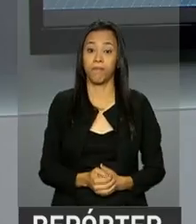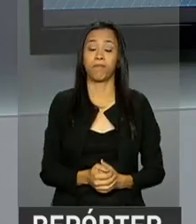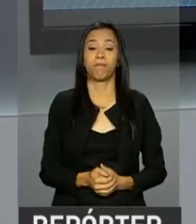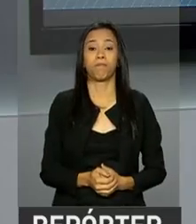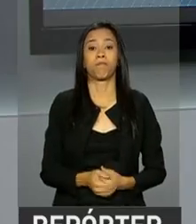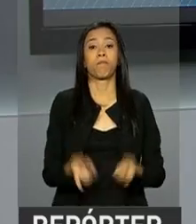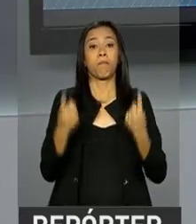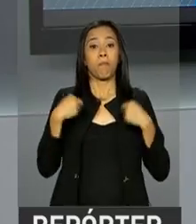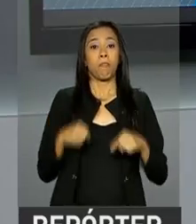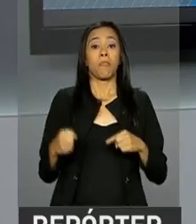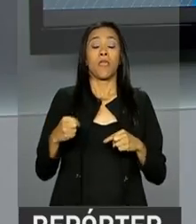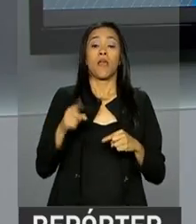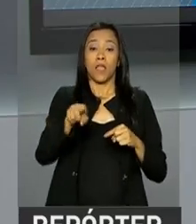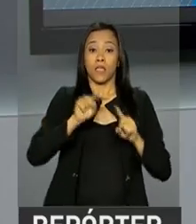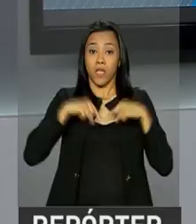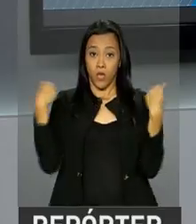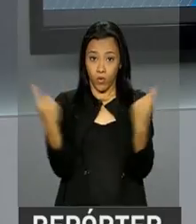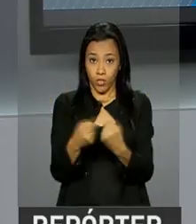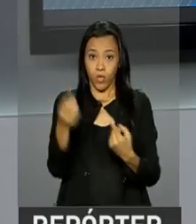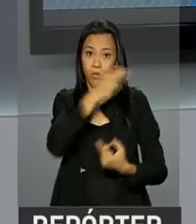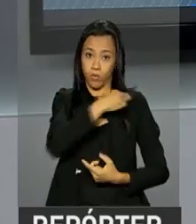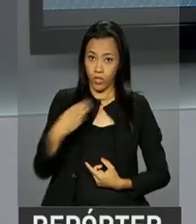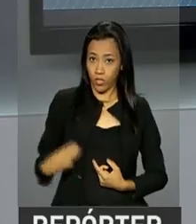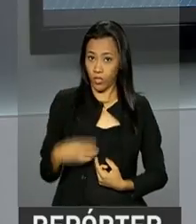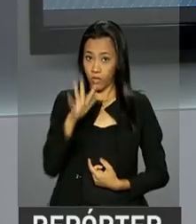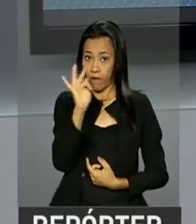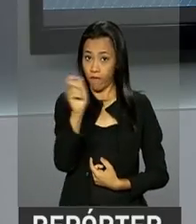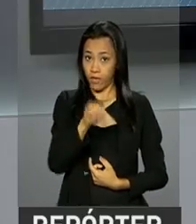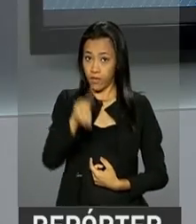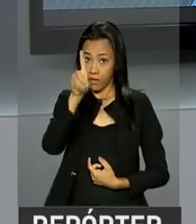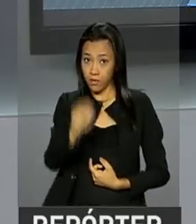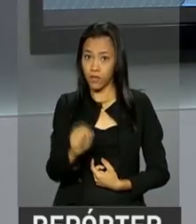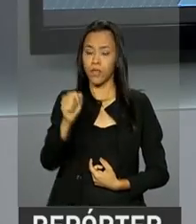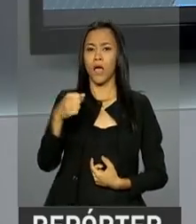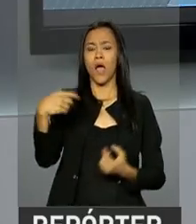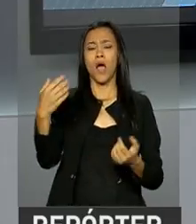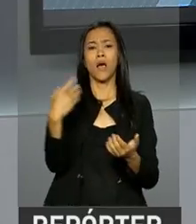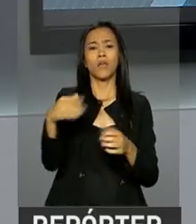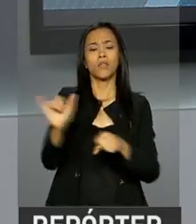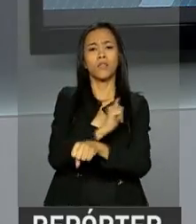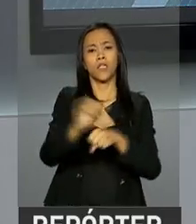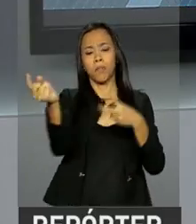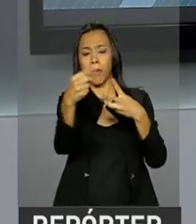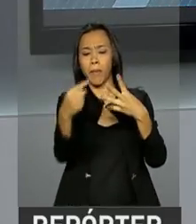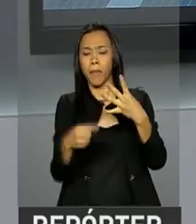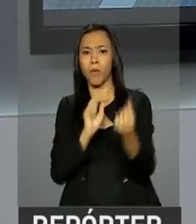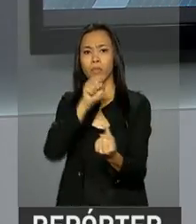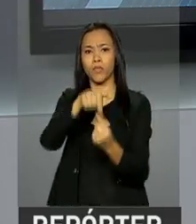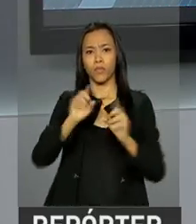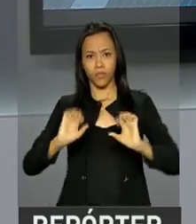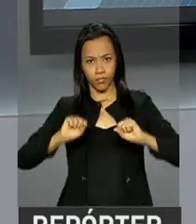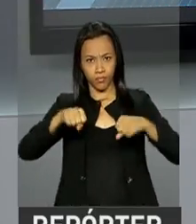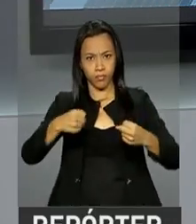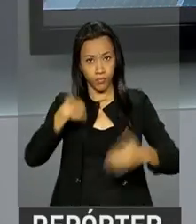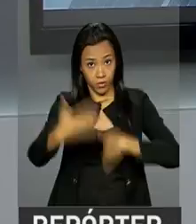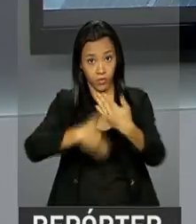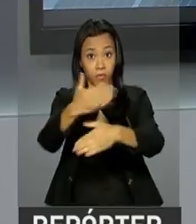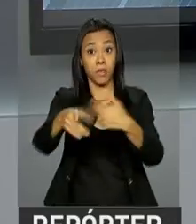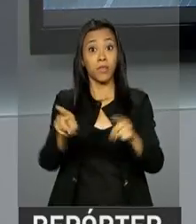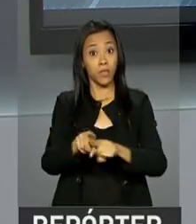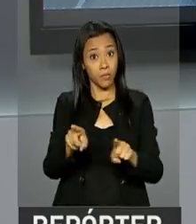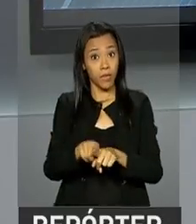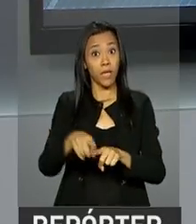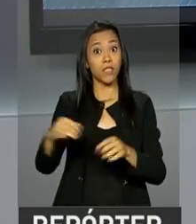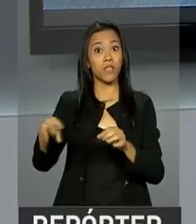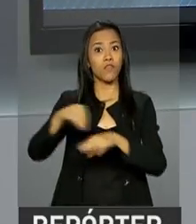a reunião o ministro da fazenda e henrique meirelles falou sobre as medidas adotadas para a retomada do crescimento é a melhoria nos indicadores econômicos